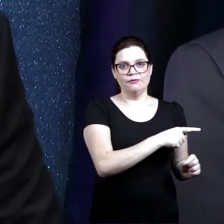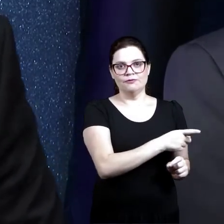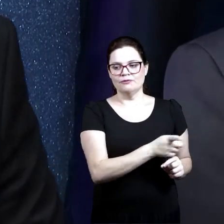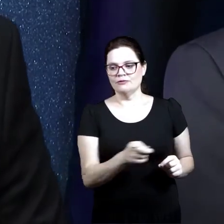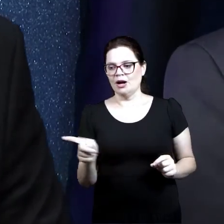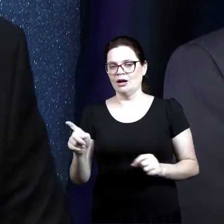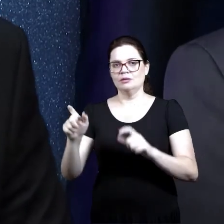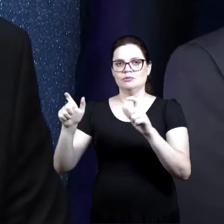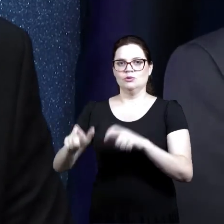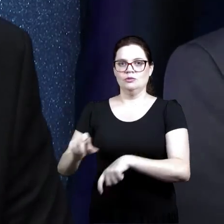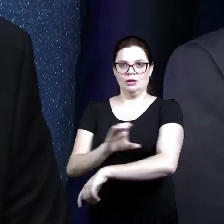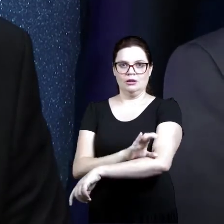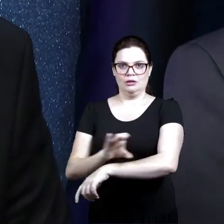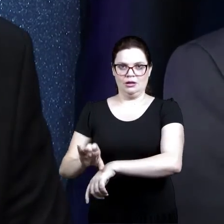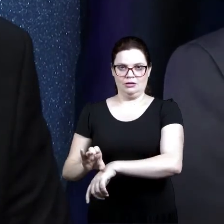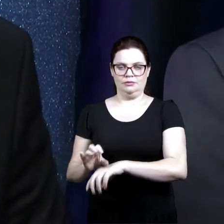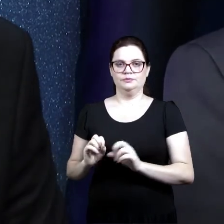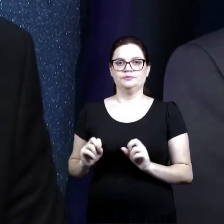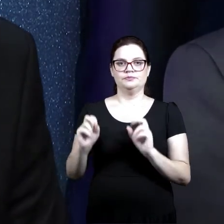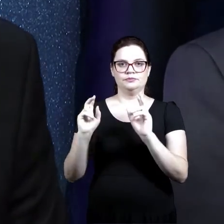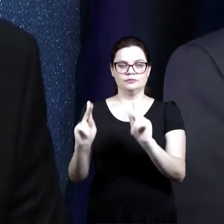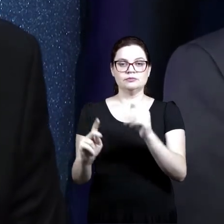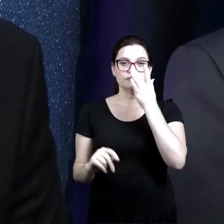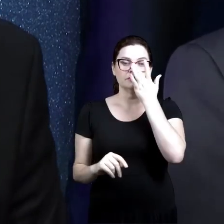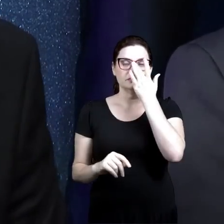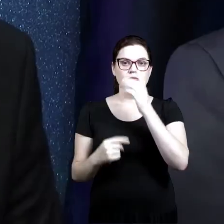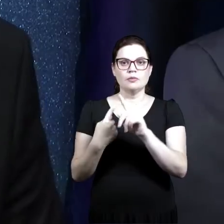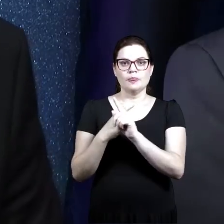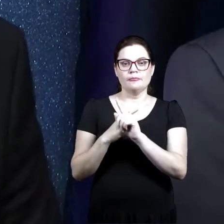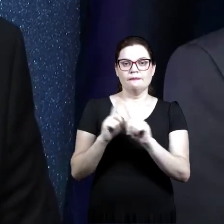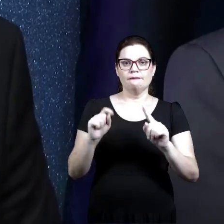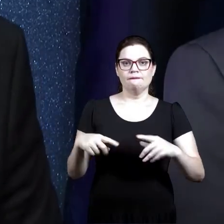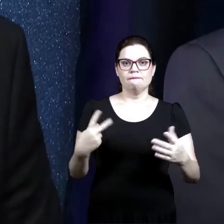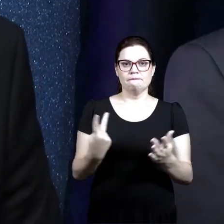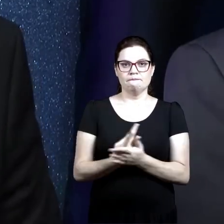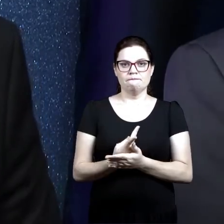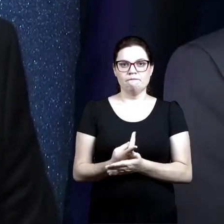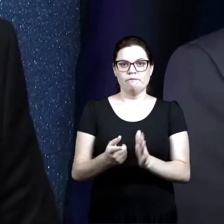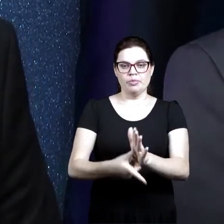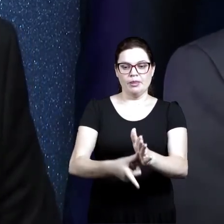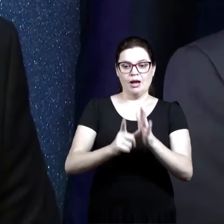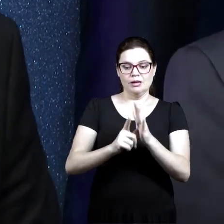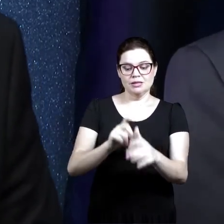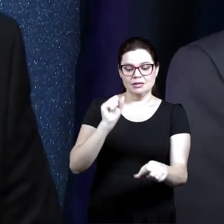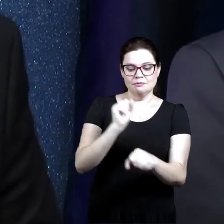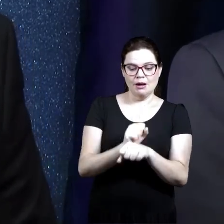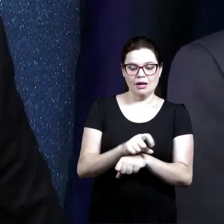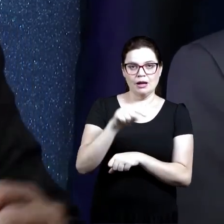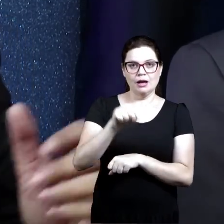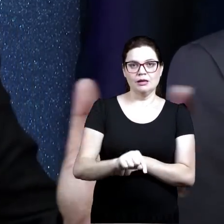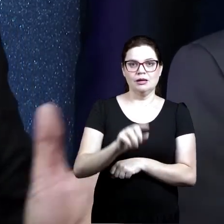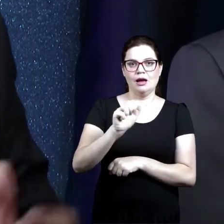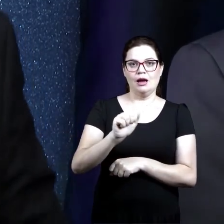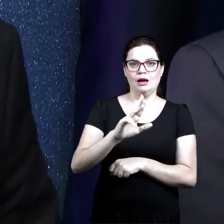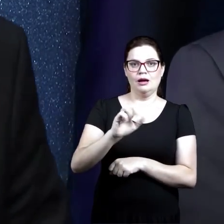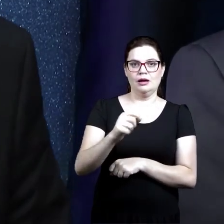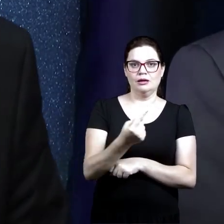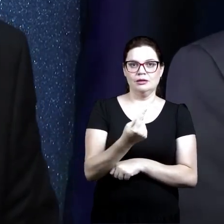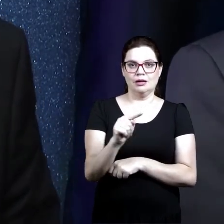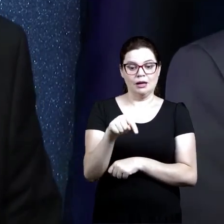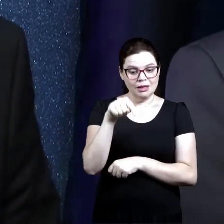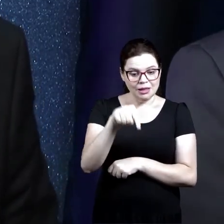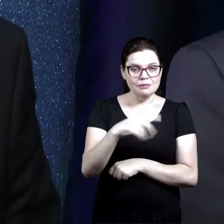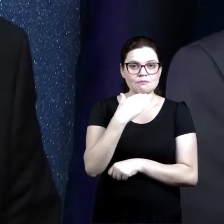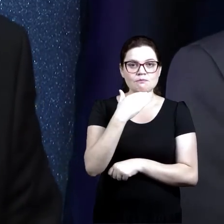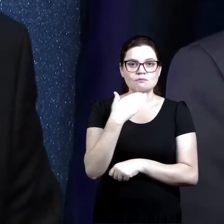Canaã. Mas a Bíblia diz que ele para Em Harã. E ali é onde ele